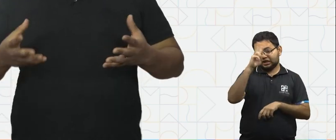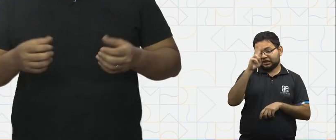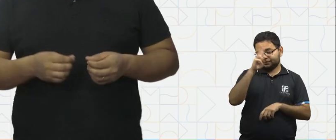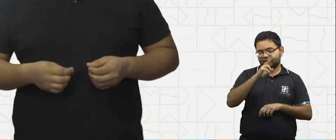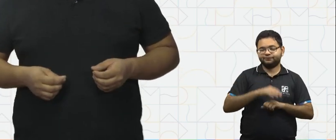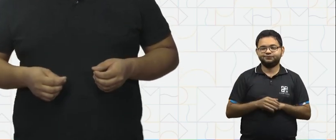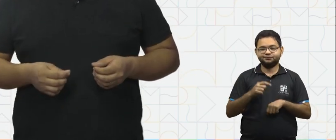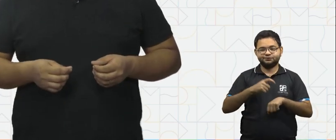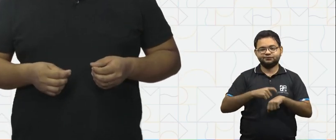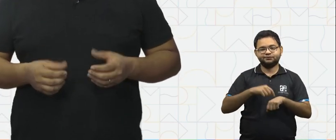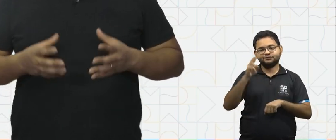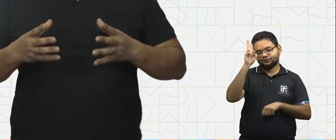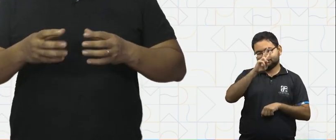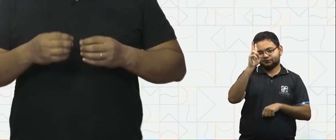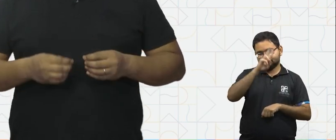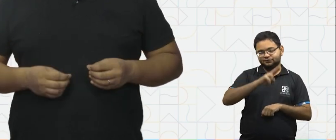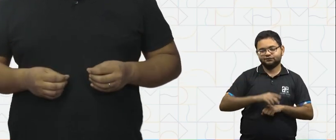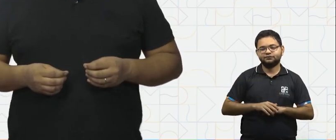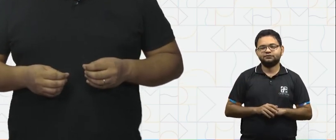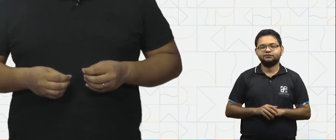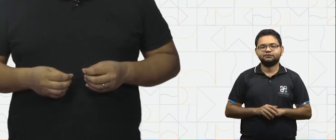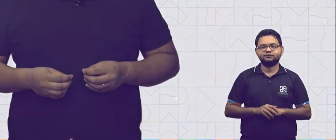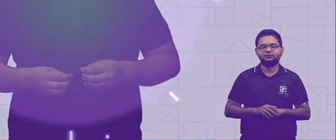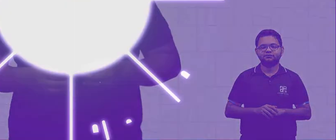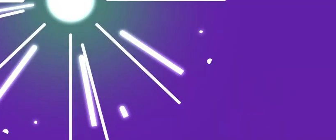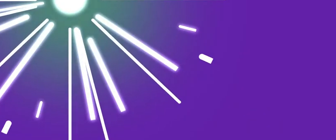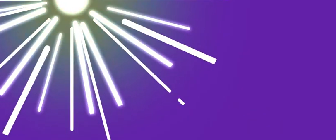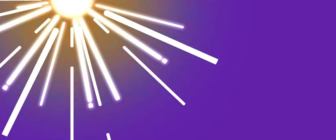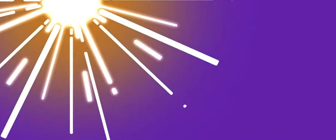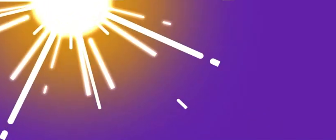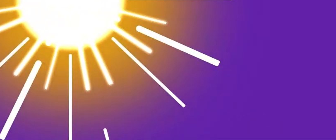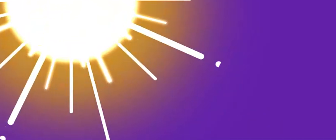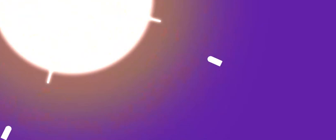que vimos na aula de hoje. Chegou a hora da revisão.